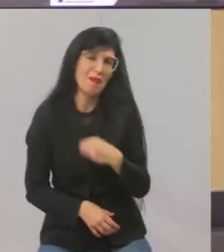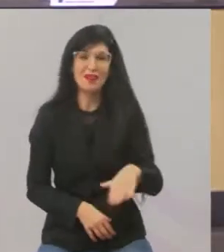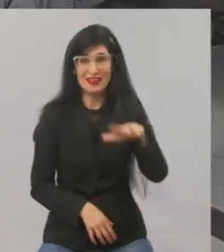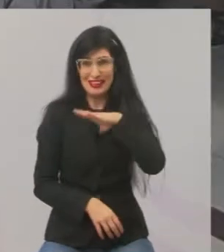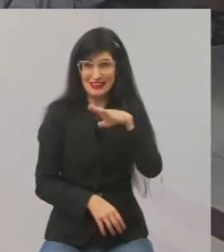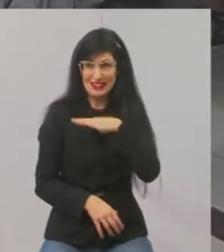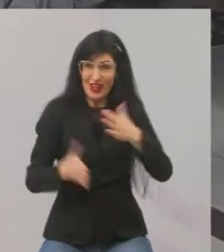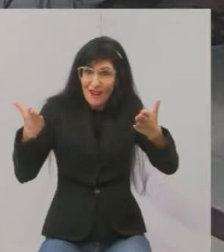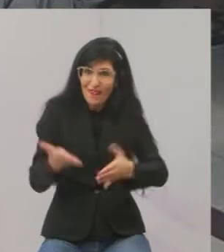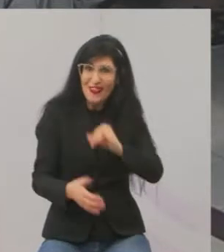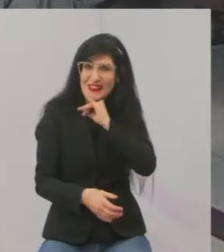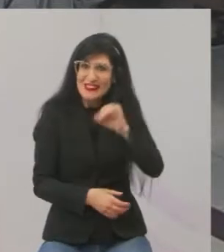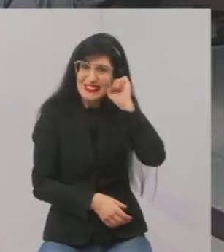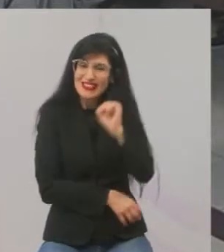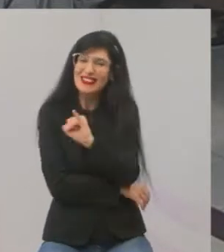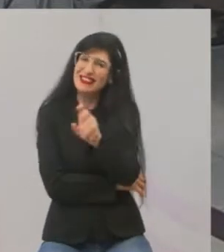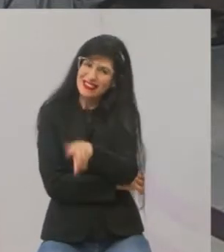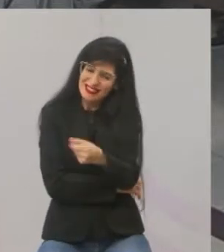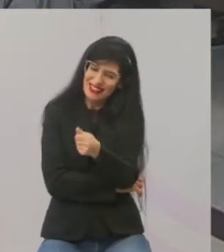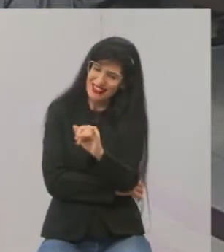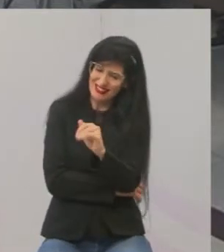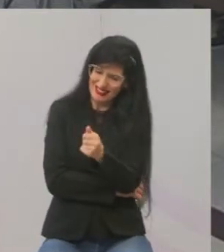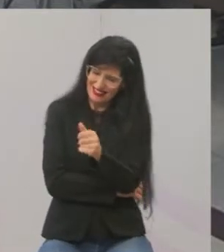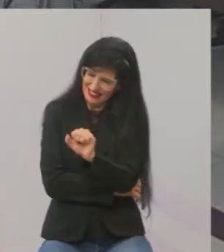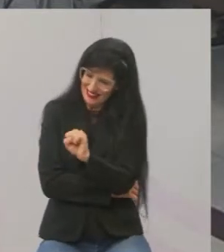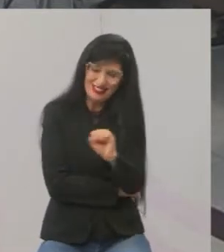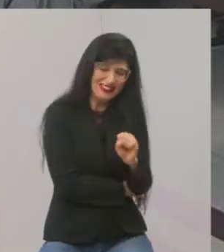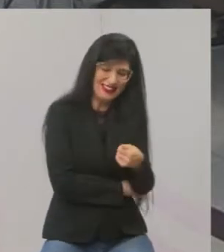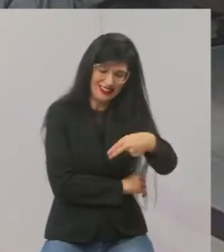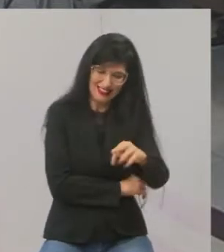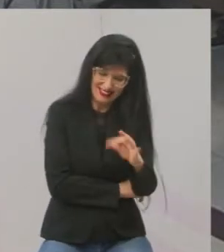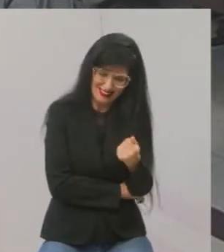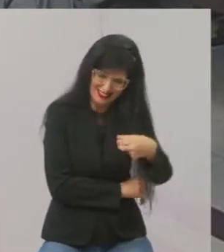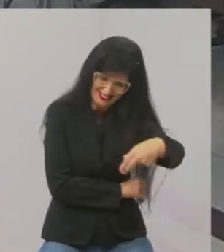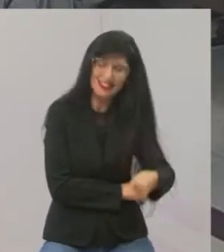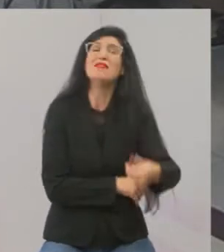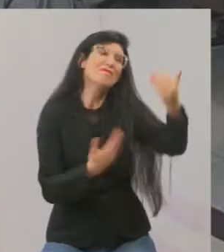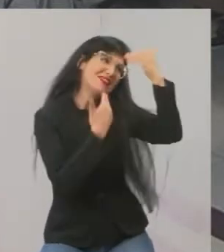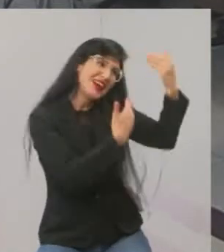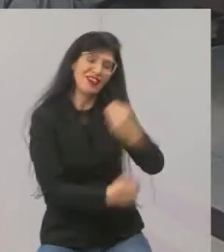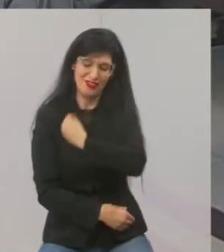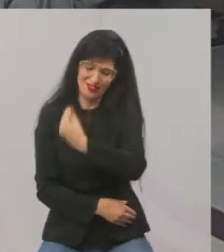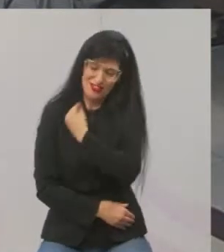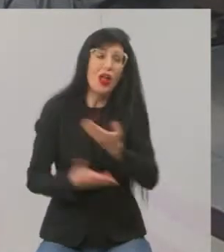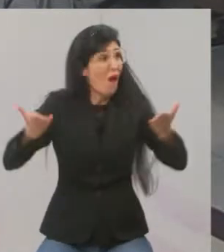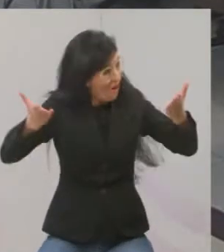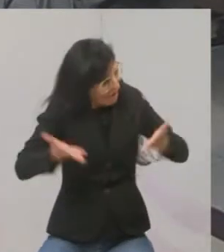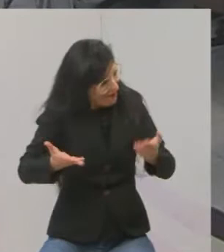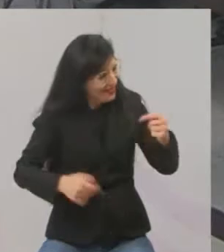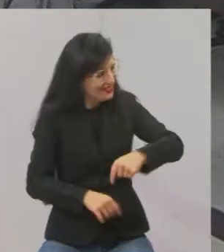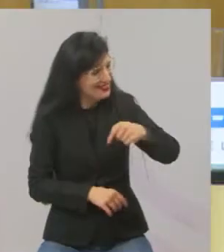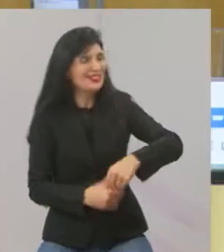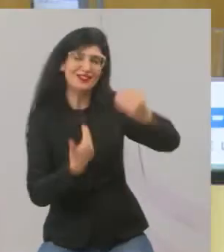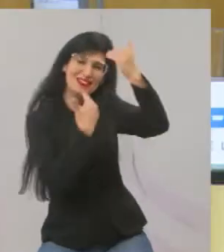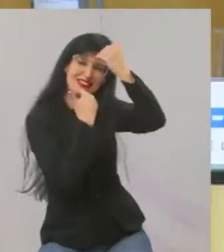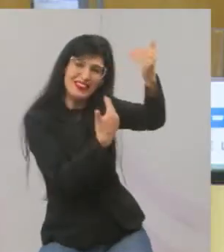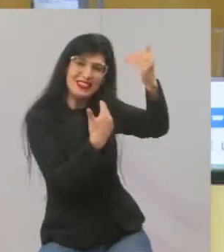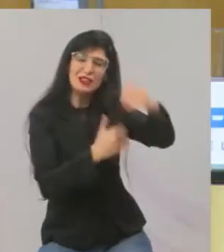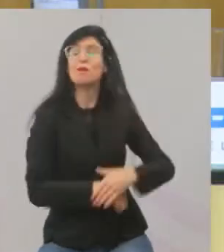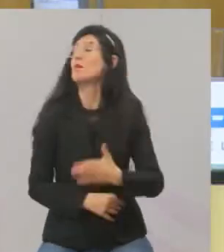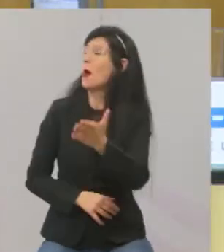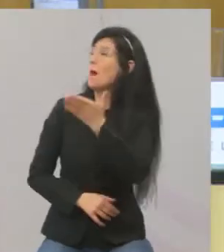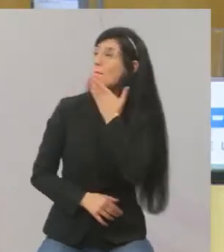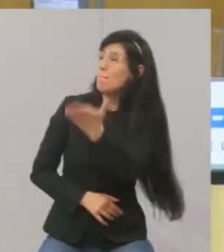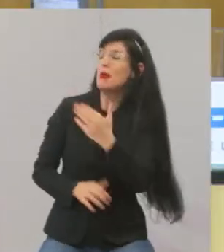está conosco presente aqui nessa sessão, o senhor Isaías Santana. Muito obrigado pela presença. Solicito